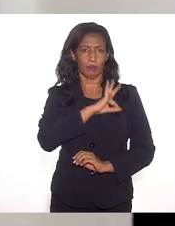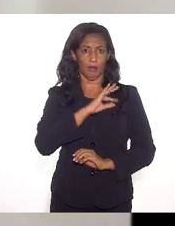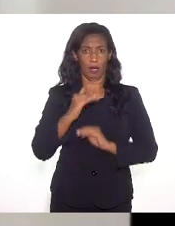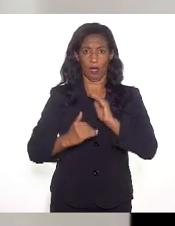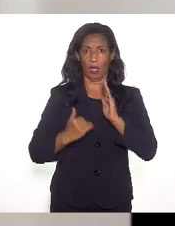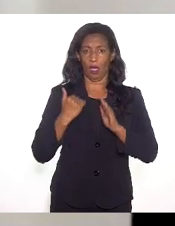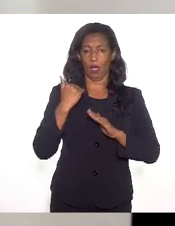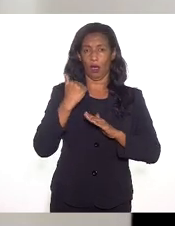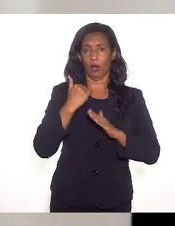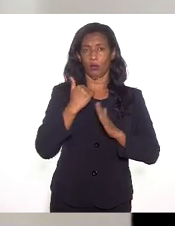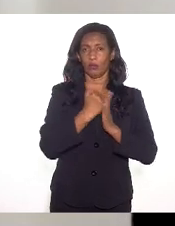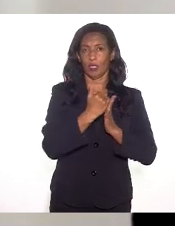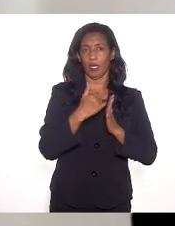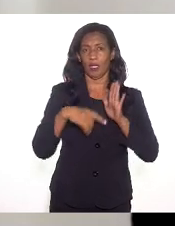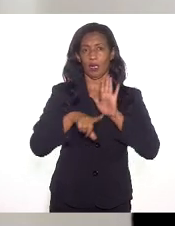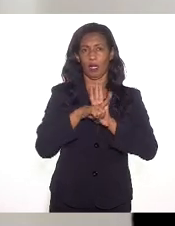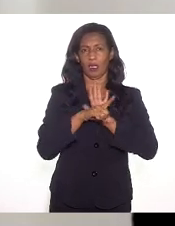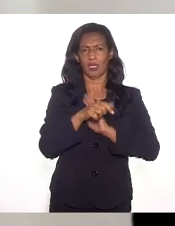lei